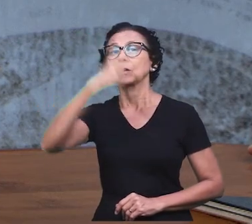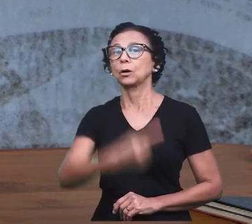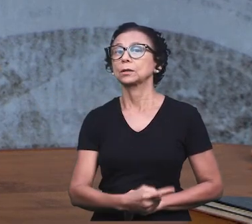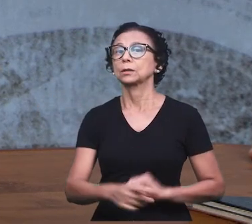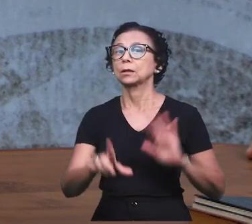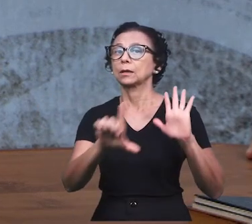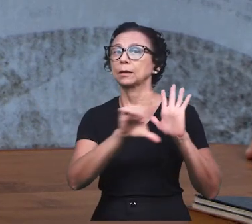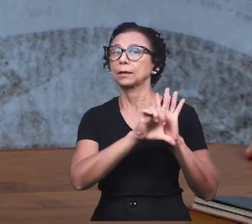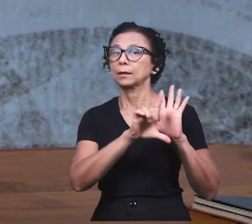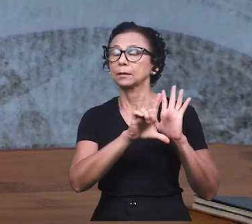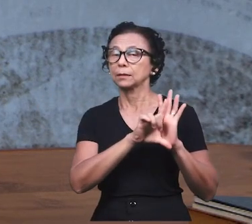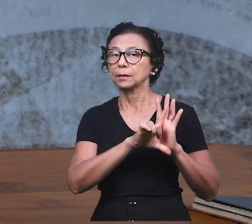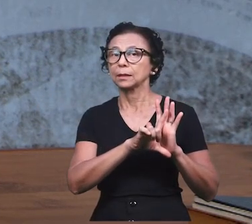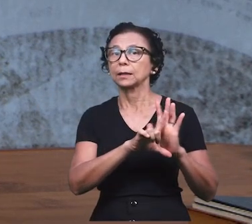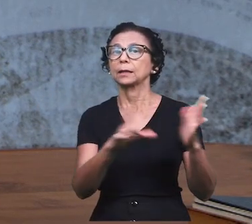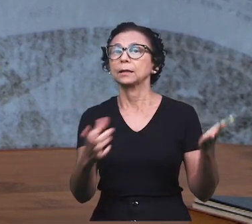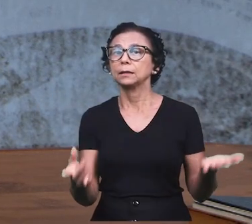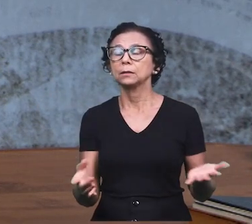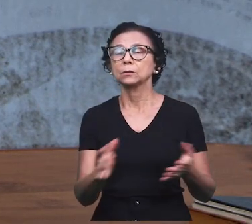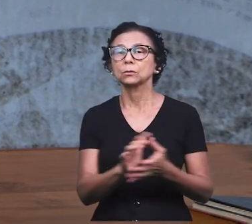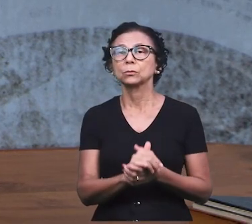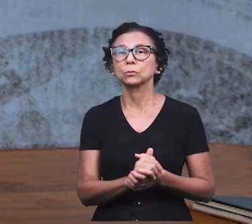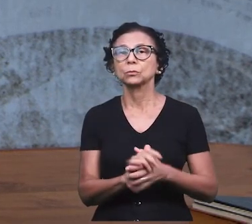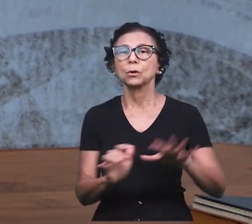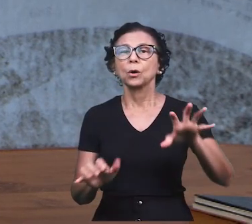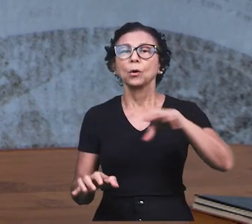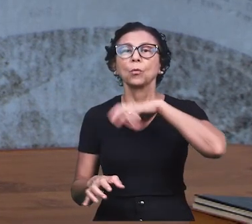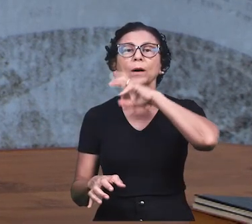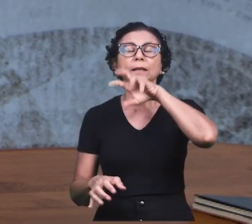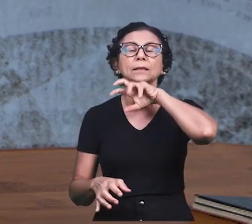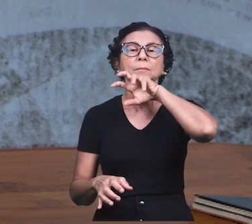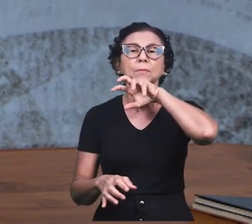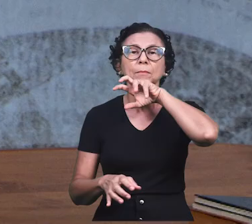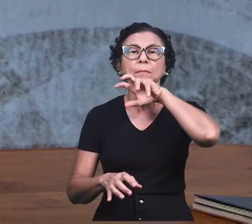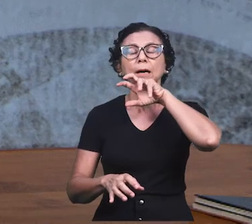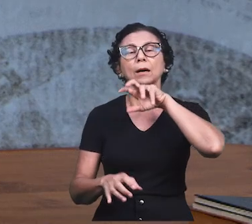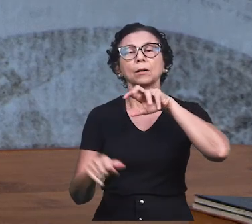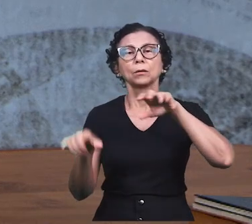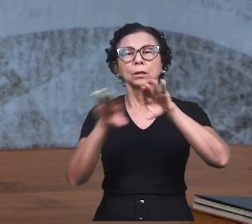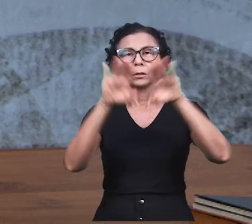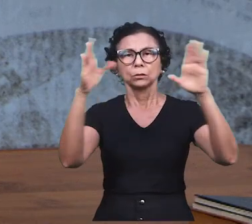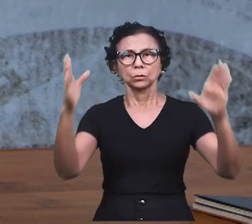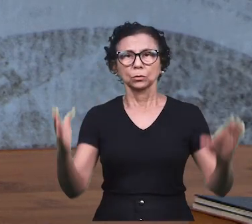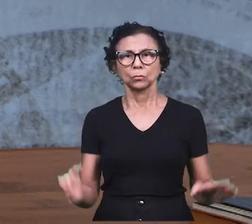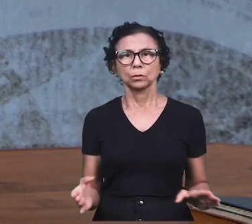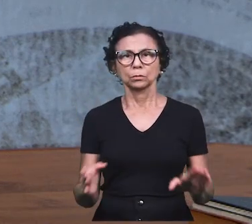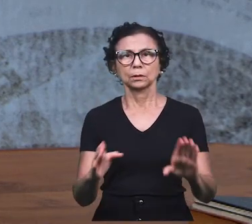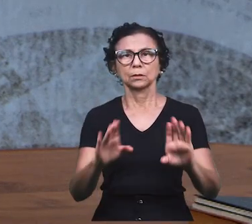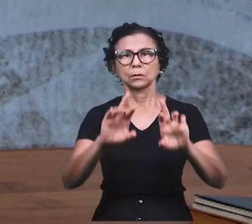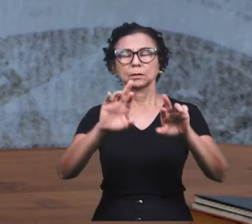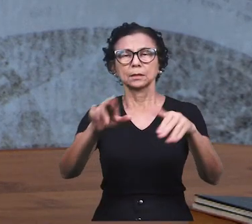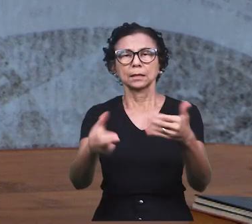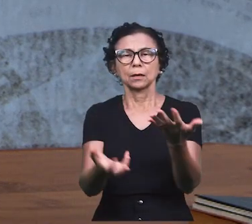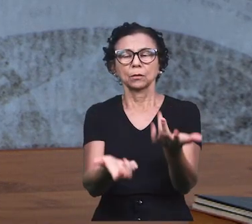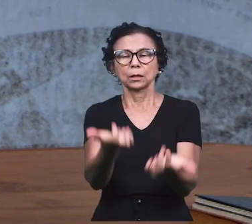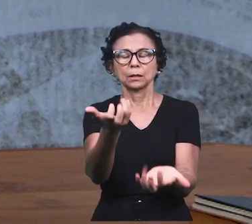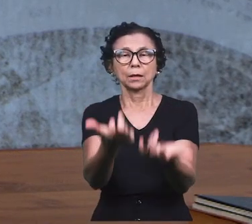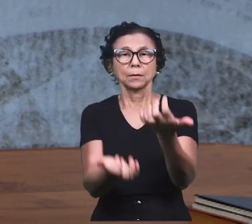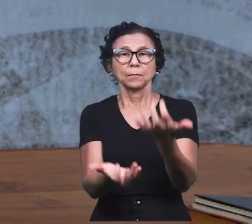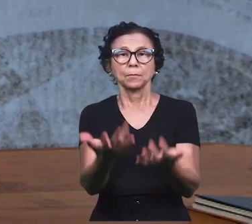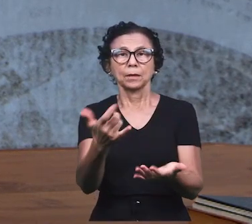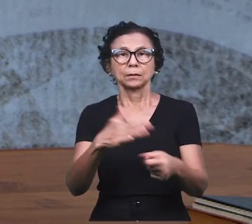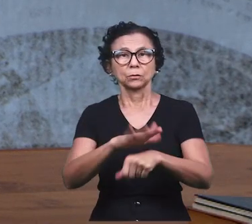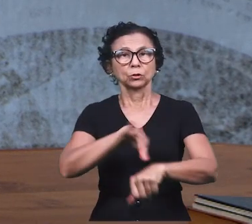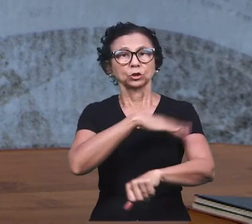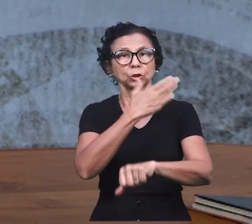a lei do holocausto. O holocausto será queimado sobre o altar toda a noite até pela manhã, e